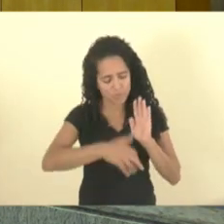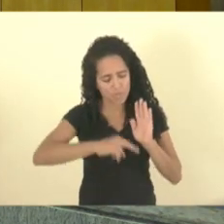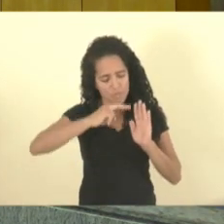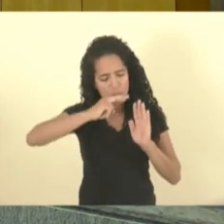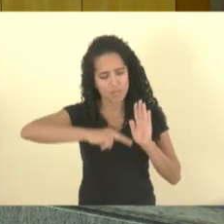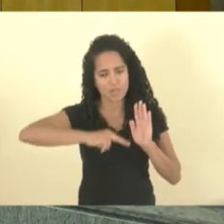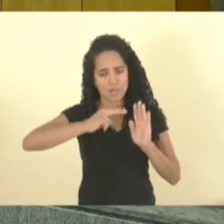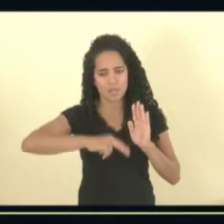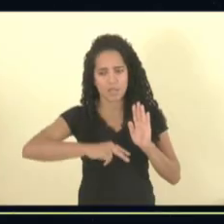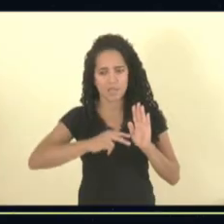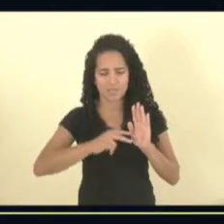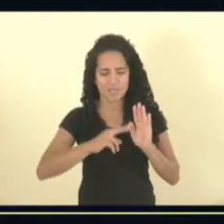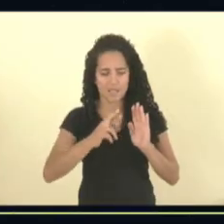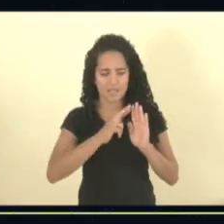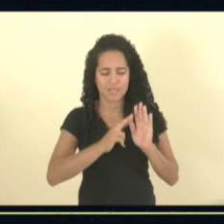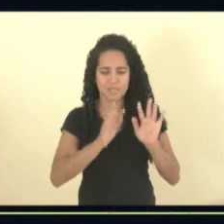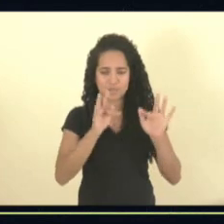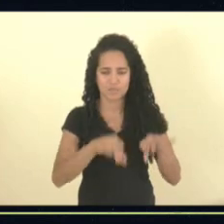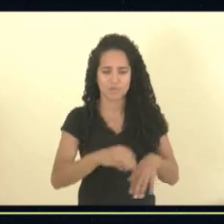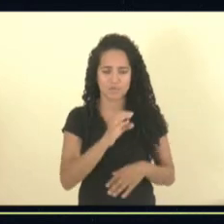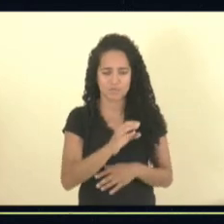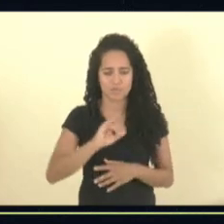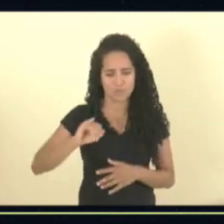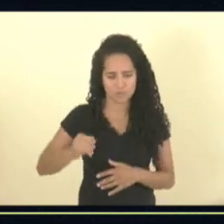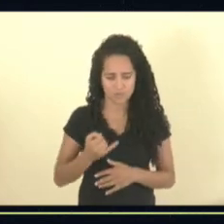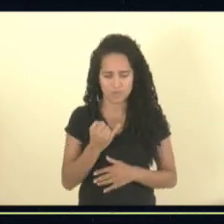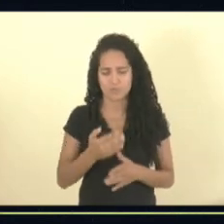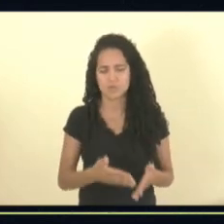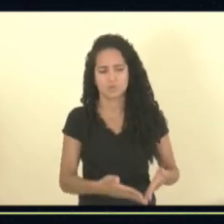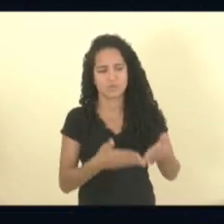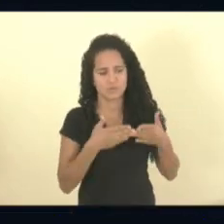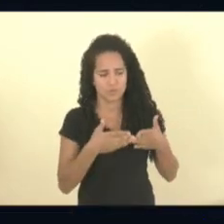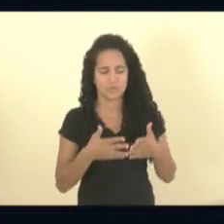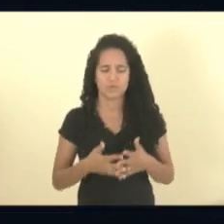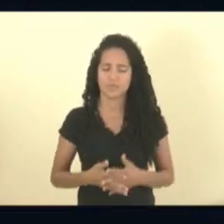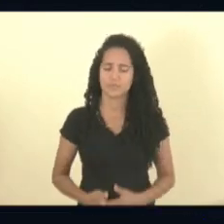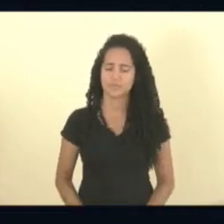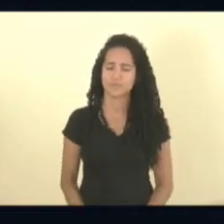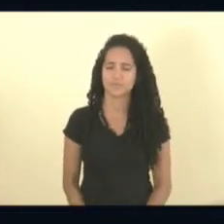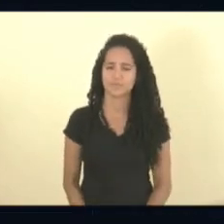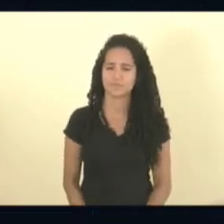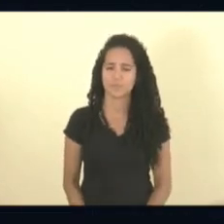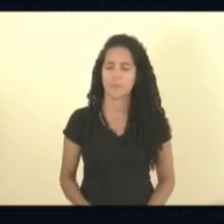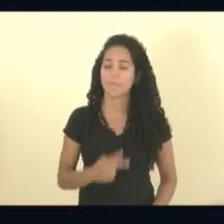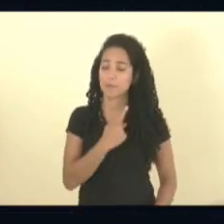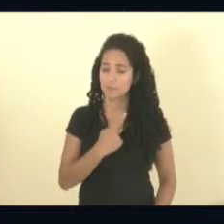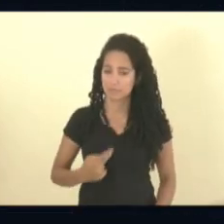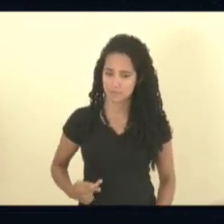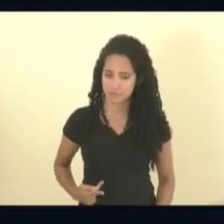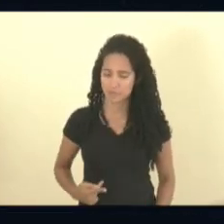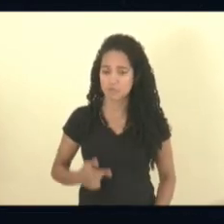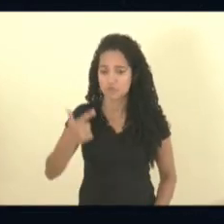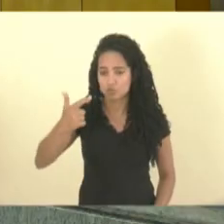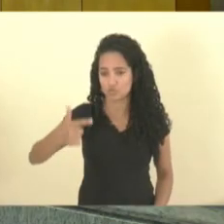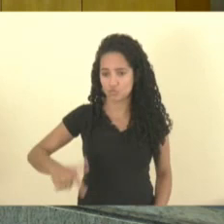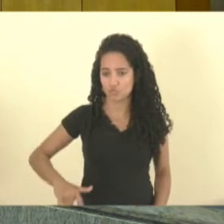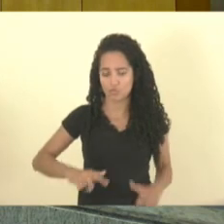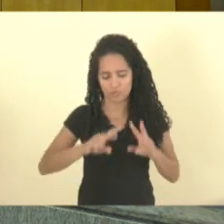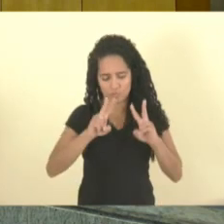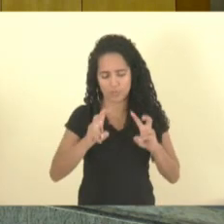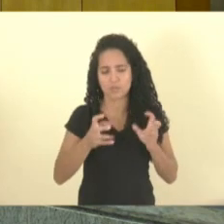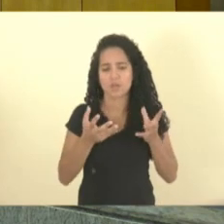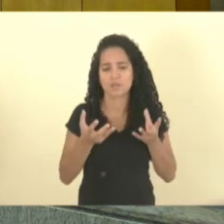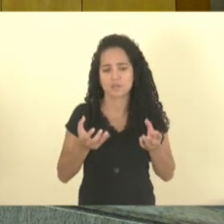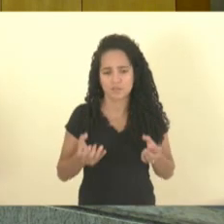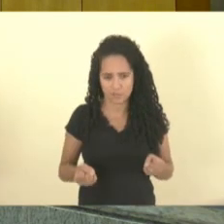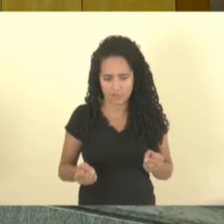a redação final na CCJ. A palavra do deputado Mazinho dos Anjos. Presidente, recebo novamente a matéria, o item 1